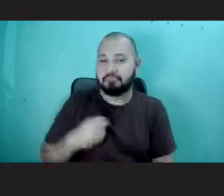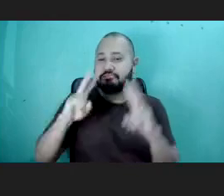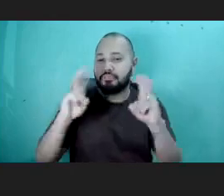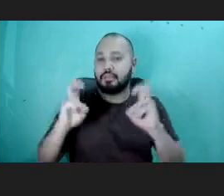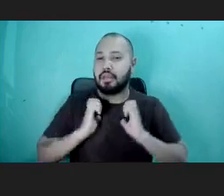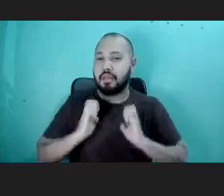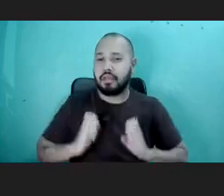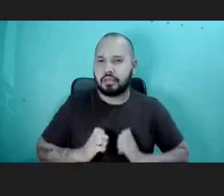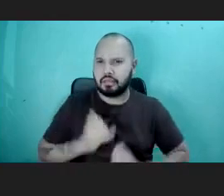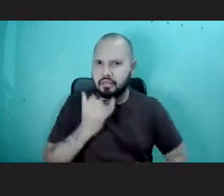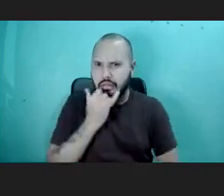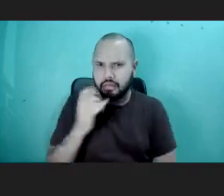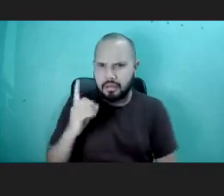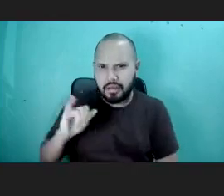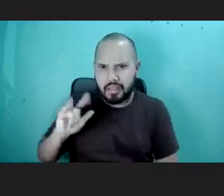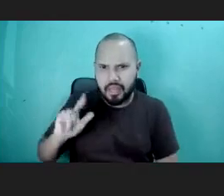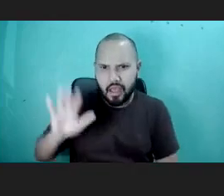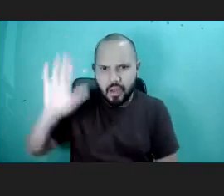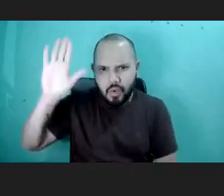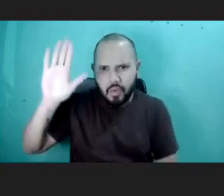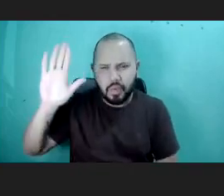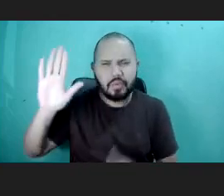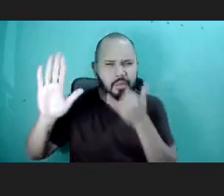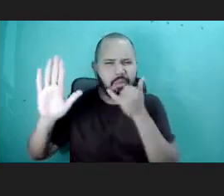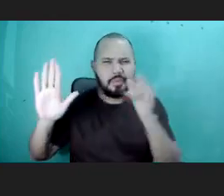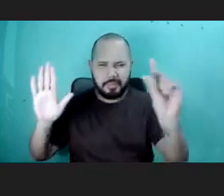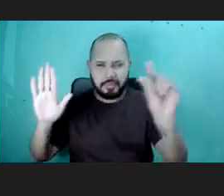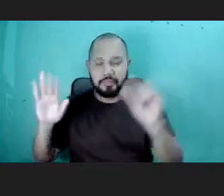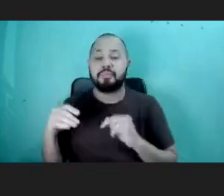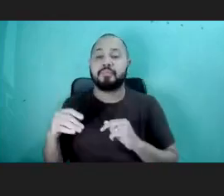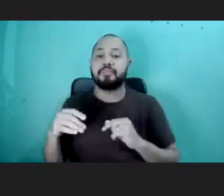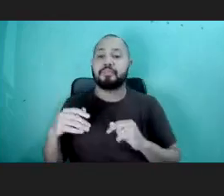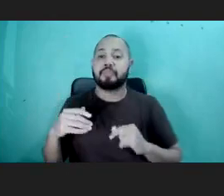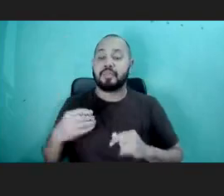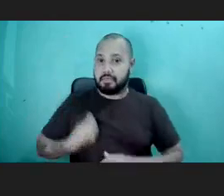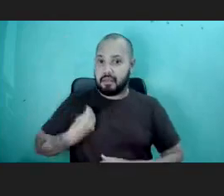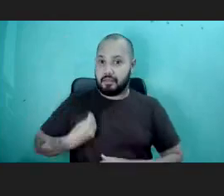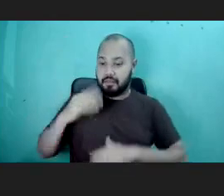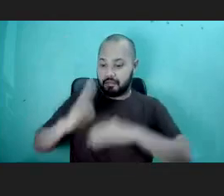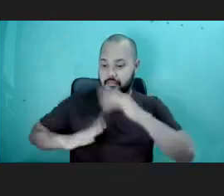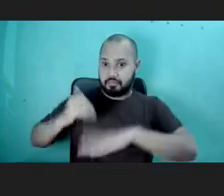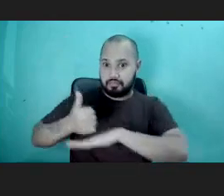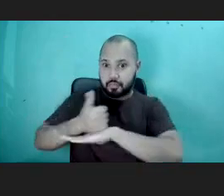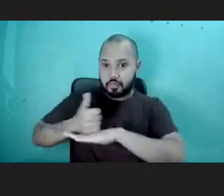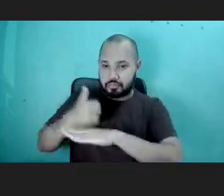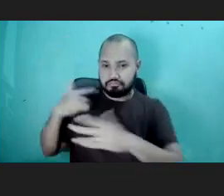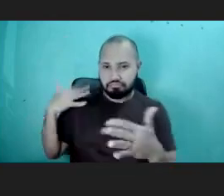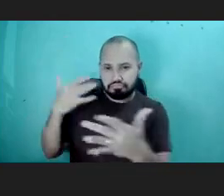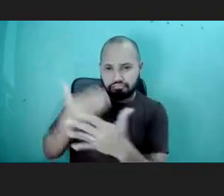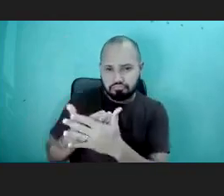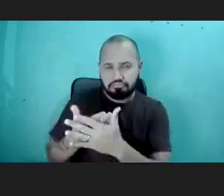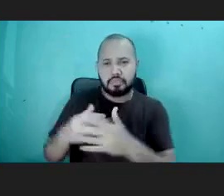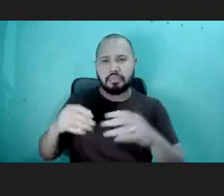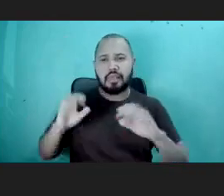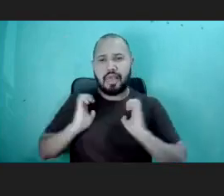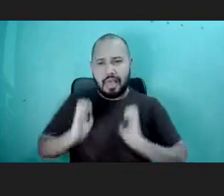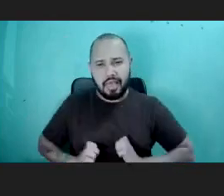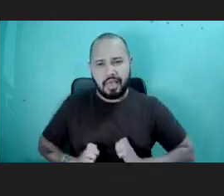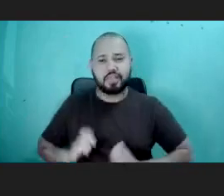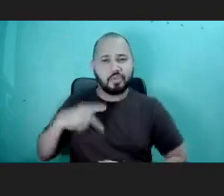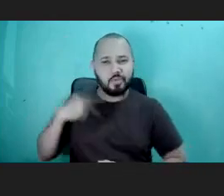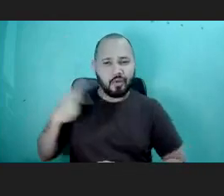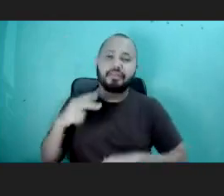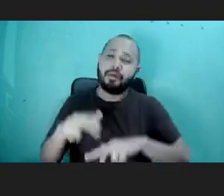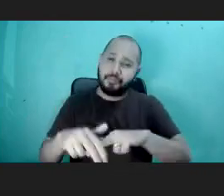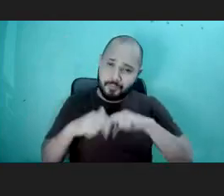Daniel levantou a mão, já vou ceder a fala. Quando eu falo que a minha trajetória profissional ela foi marcada por um sofrimento ético-político, é muito nesse sentido de,